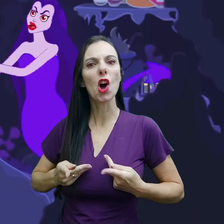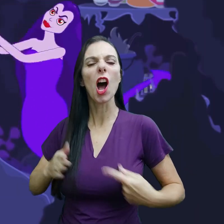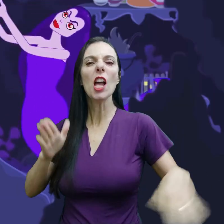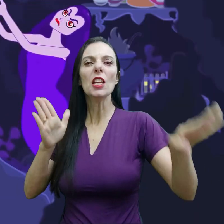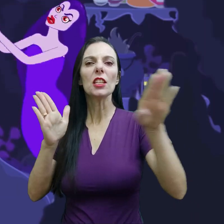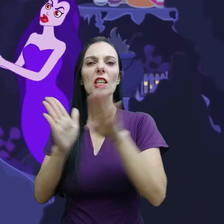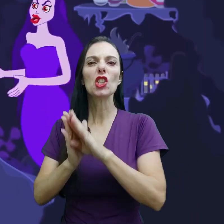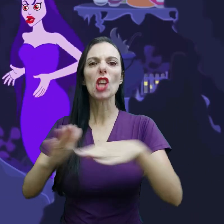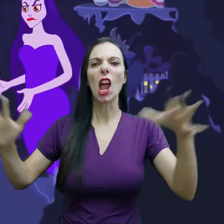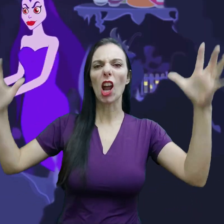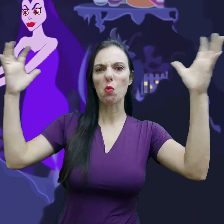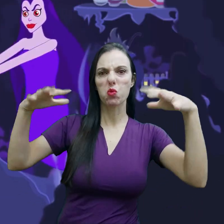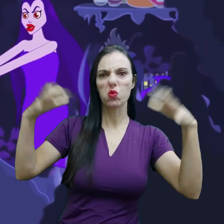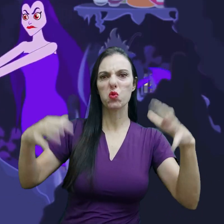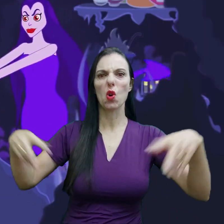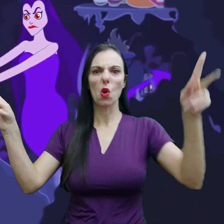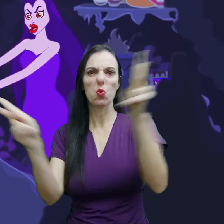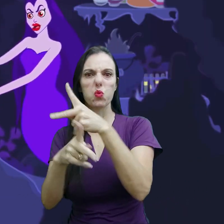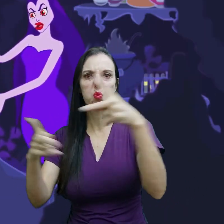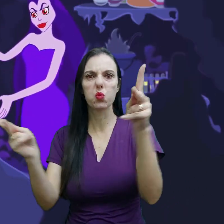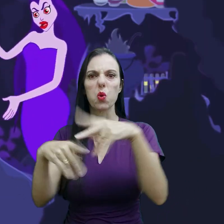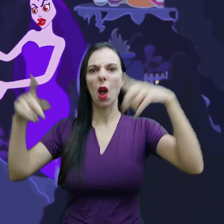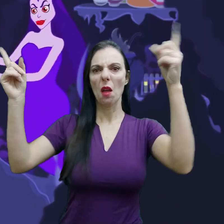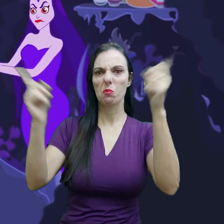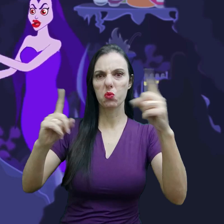a tempestade, assopre o vento e